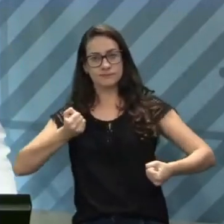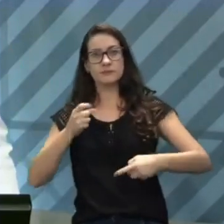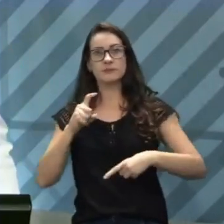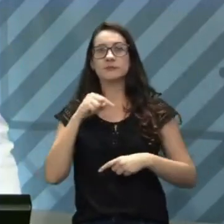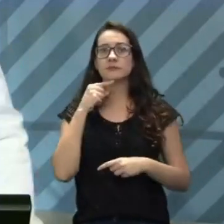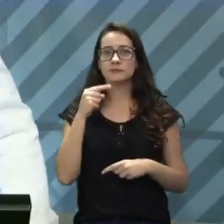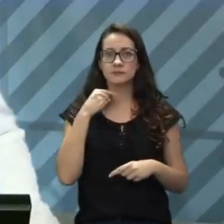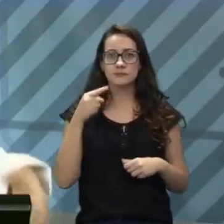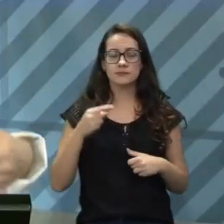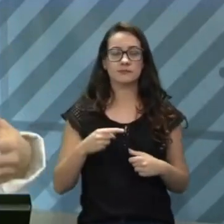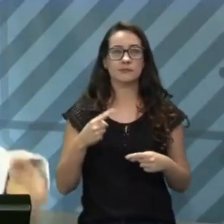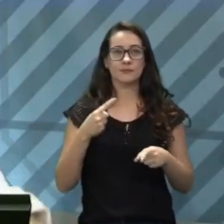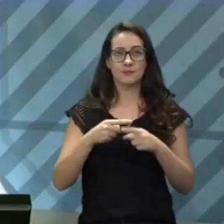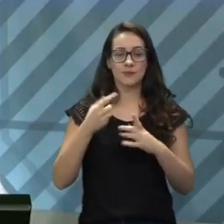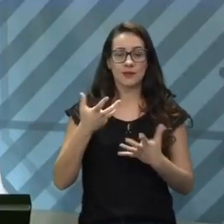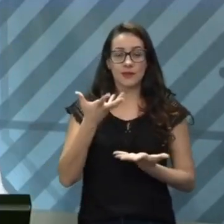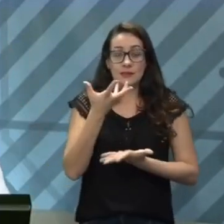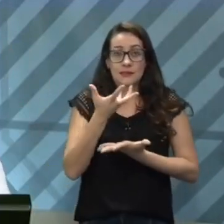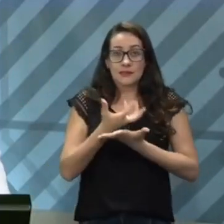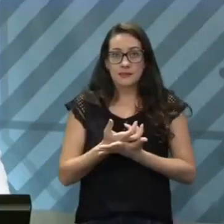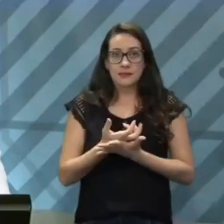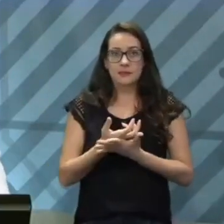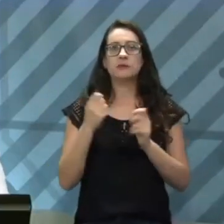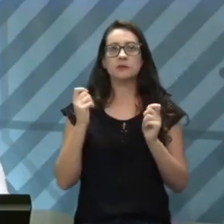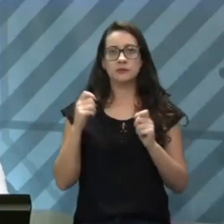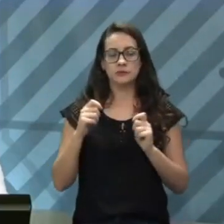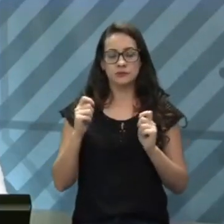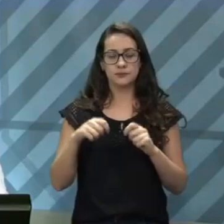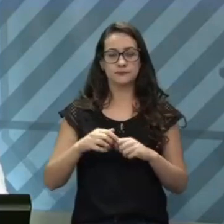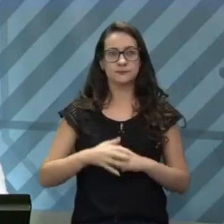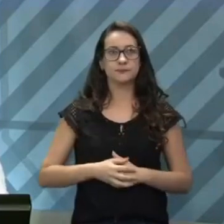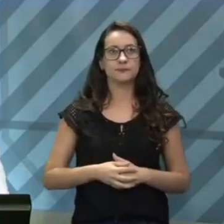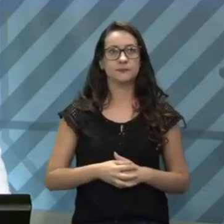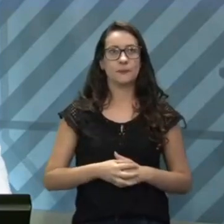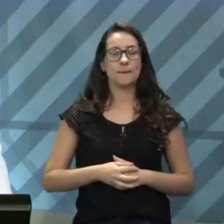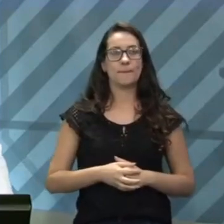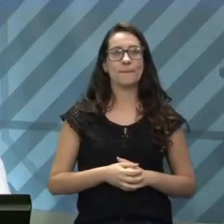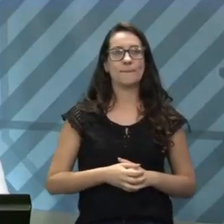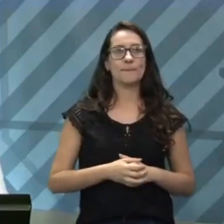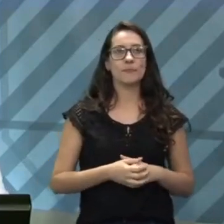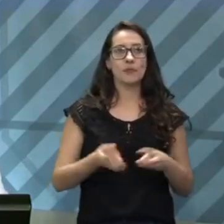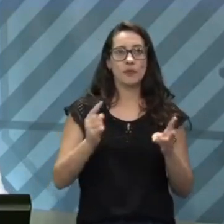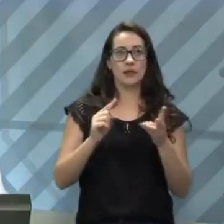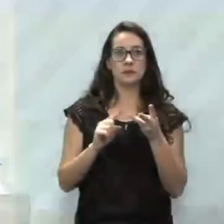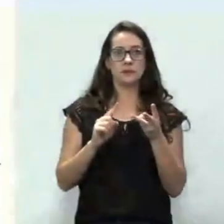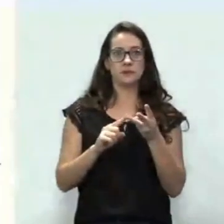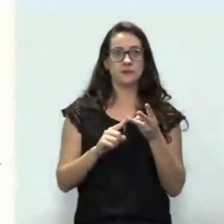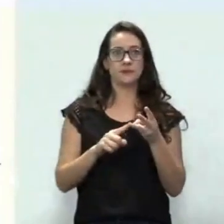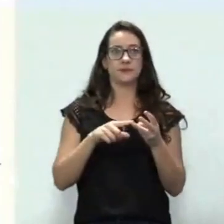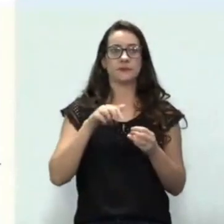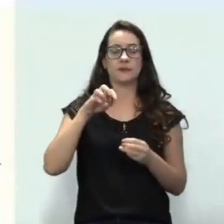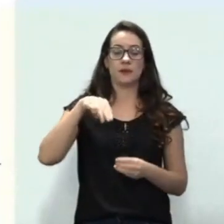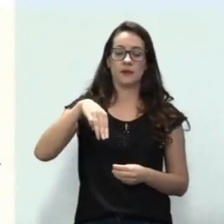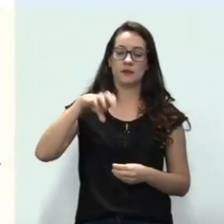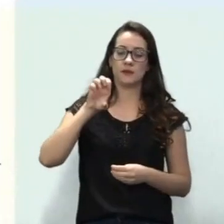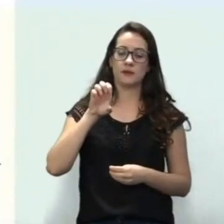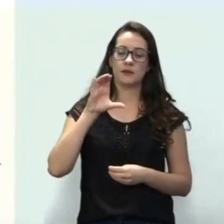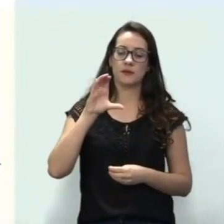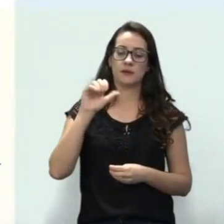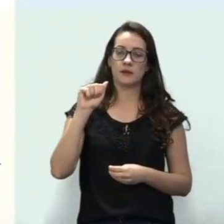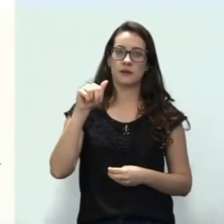consegue em função dessa cura que acontece no concreto. E o terceiro tipo é a aderência